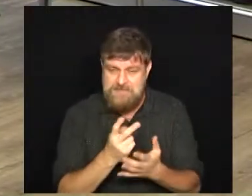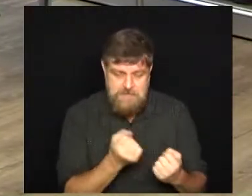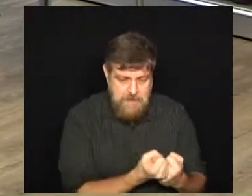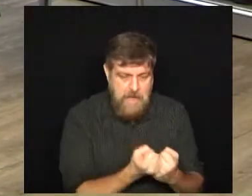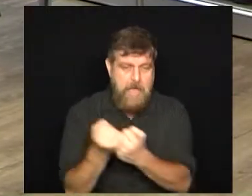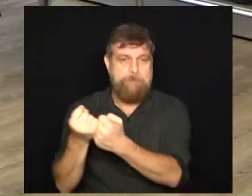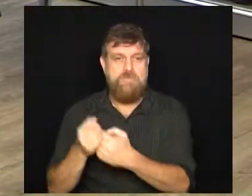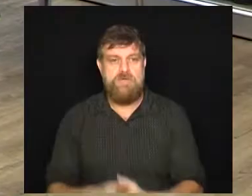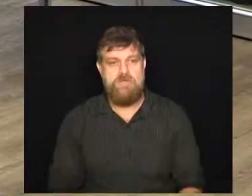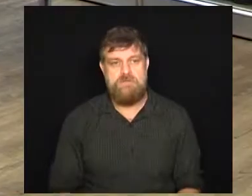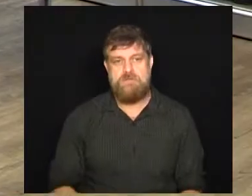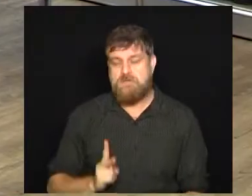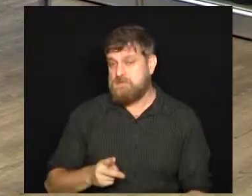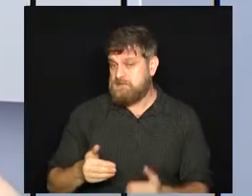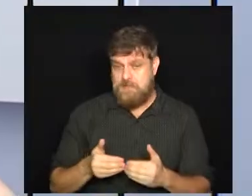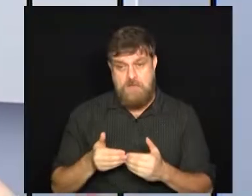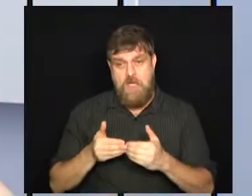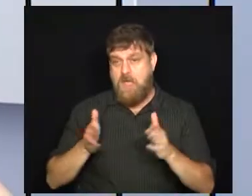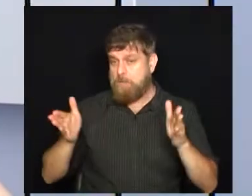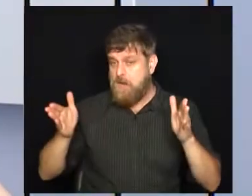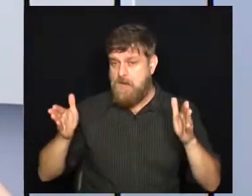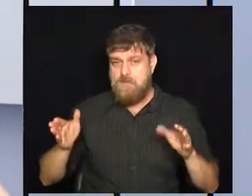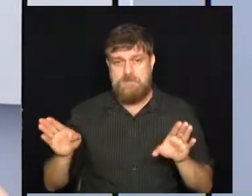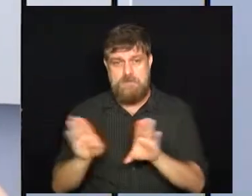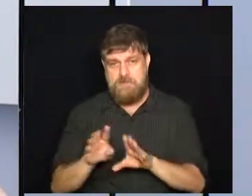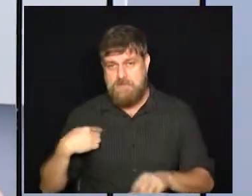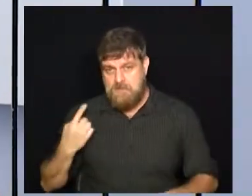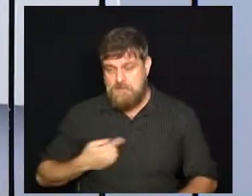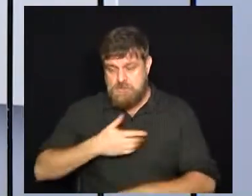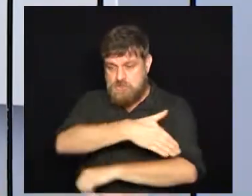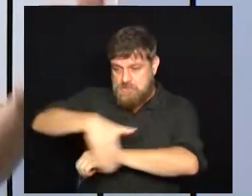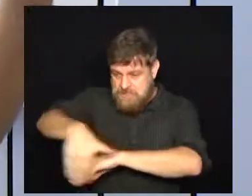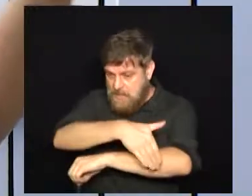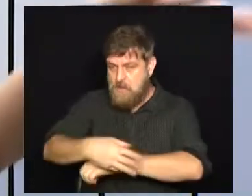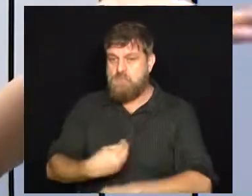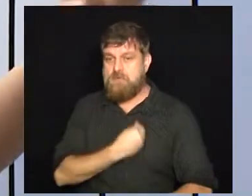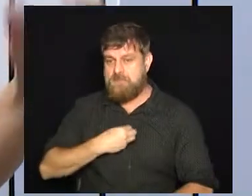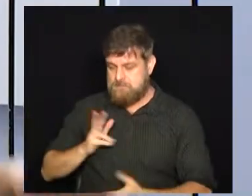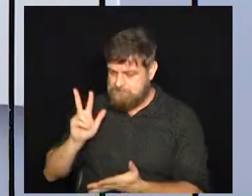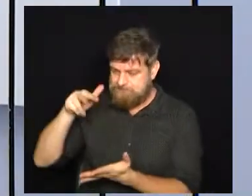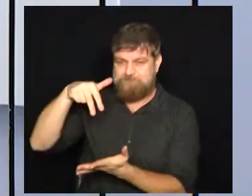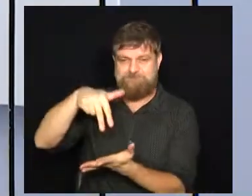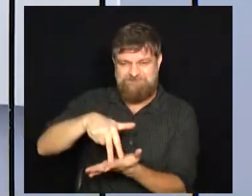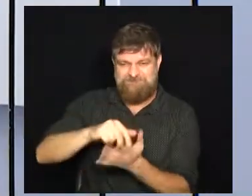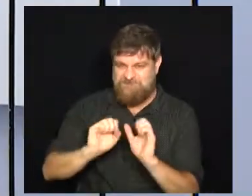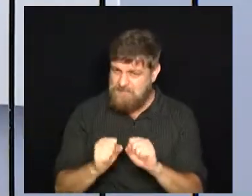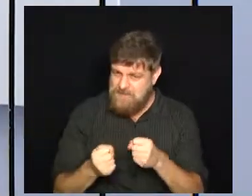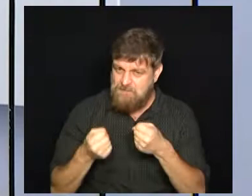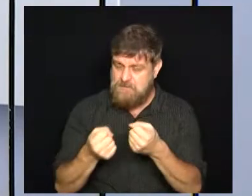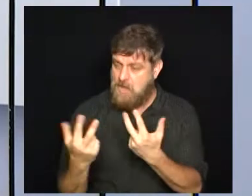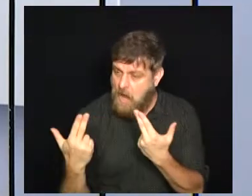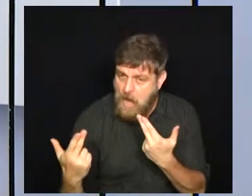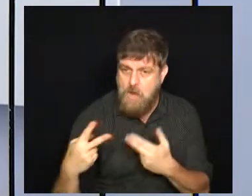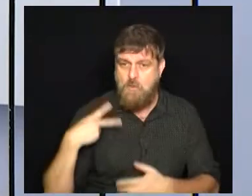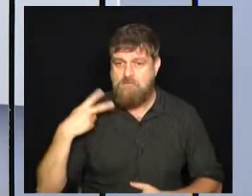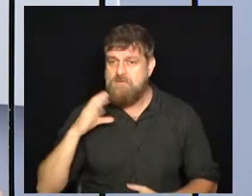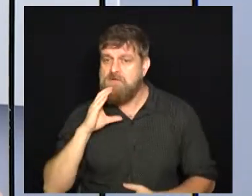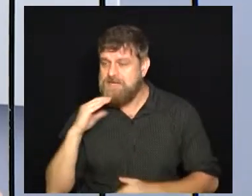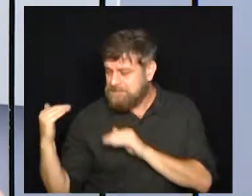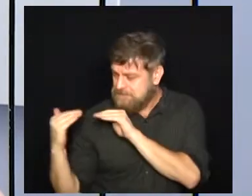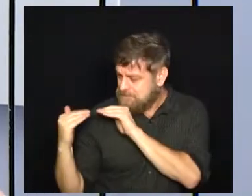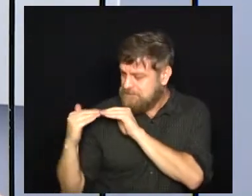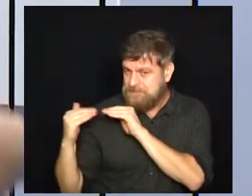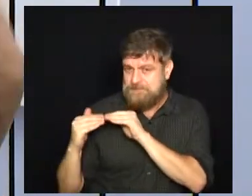mulher. Está sempre aberta e a gente está na rua também, né, já fazendo aí, reforçando o que o vereador Carlon comentou, é